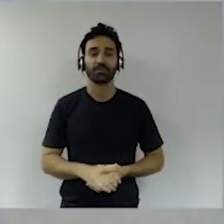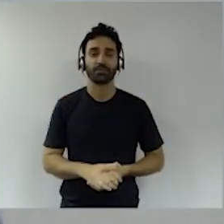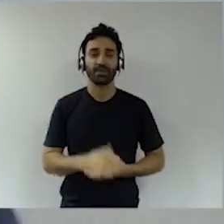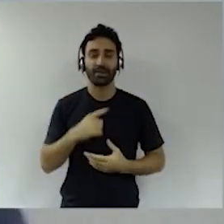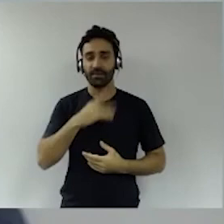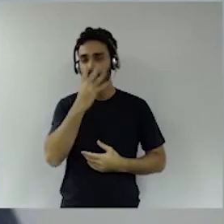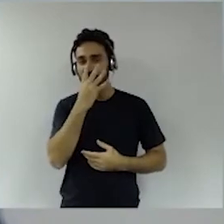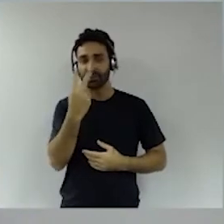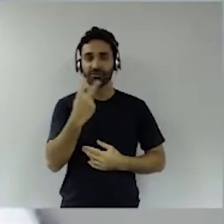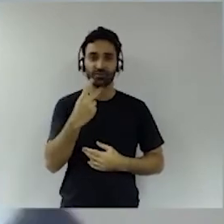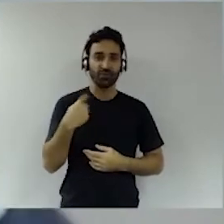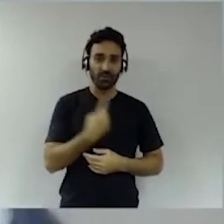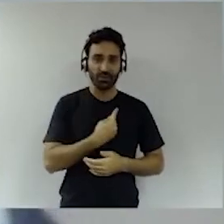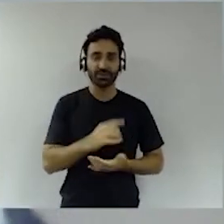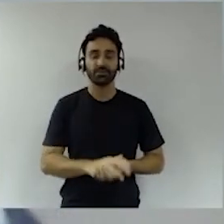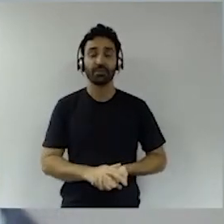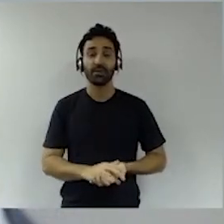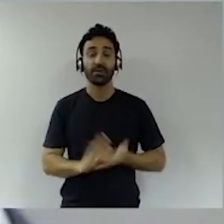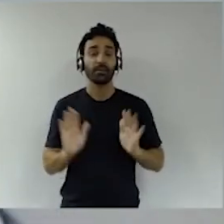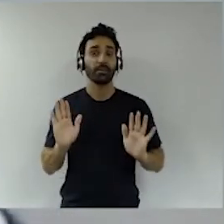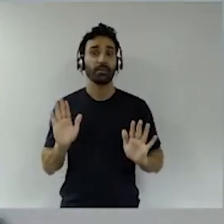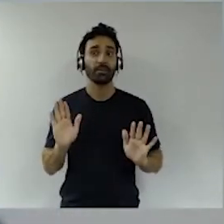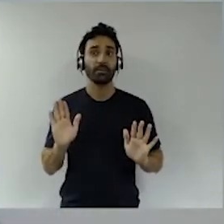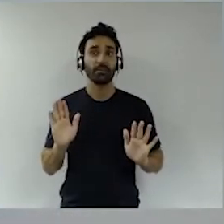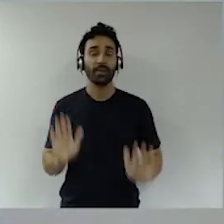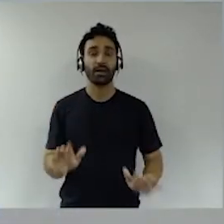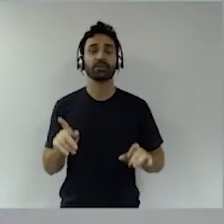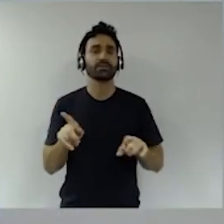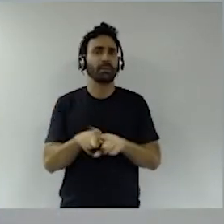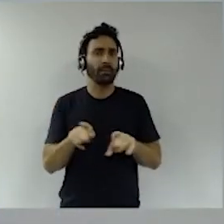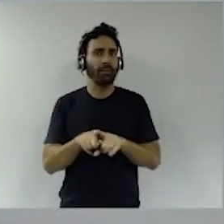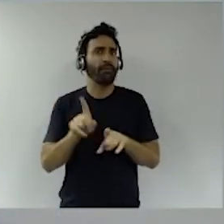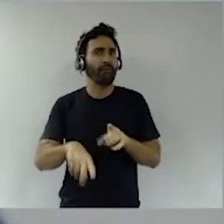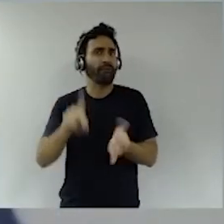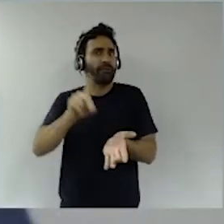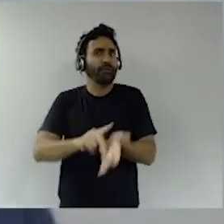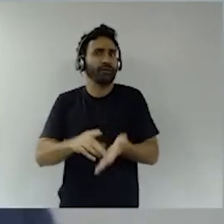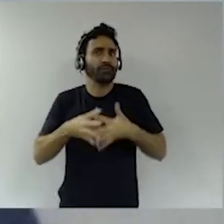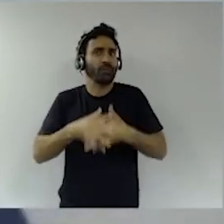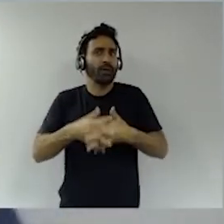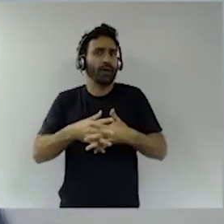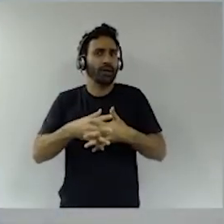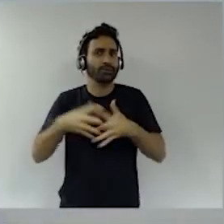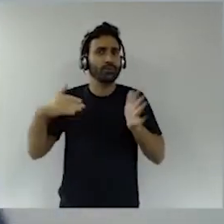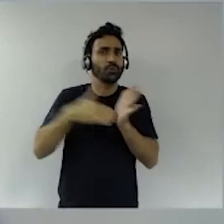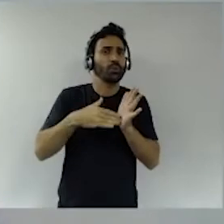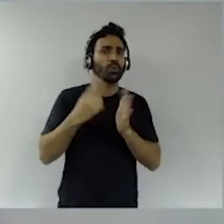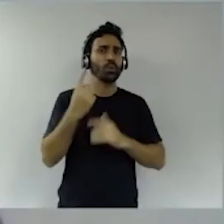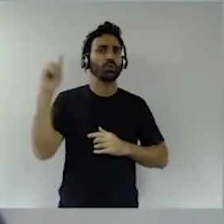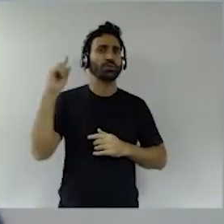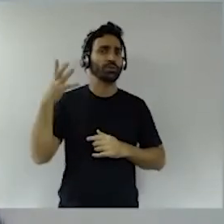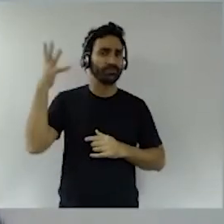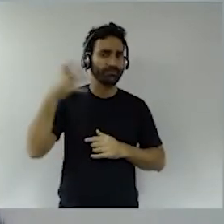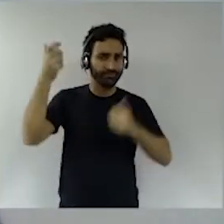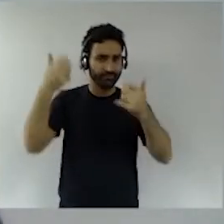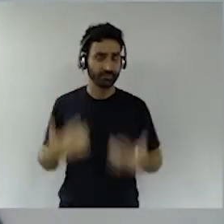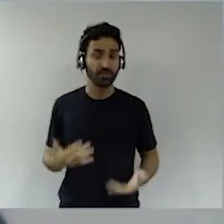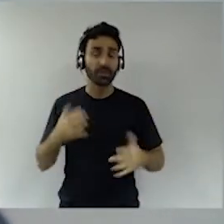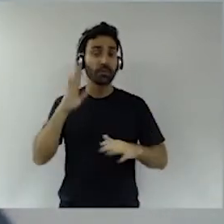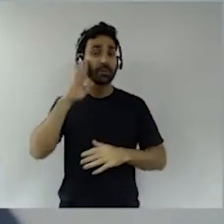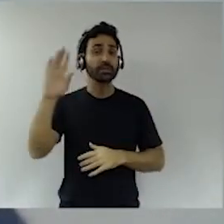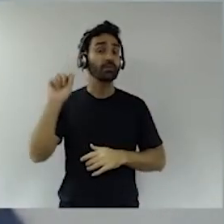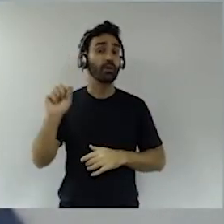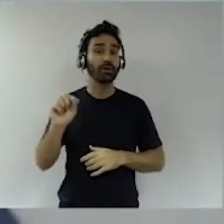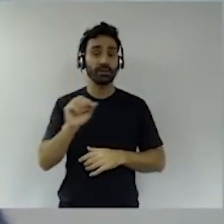nos assistem. Mas, Artemio, é sempre muito complicado ficar por último, né, para falar. Principalmente quando quem